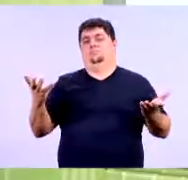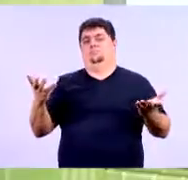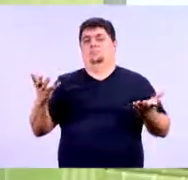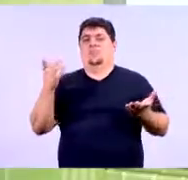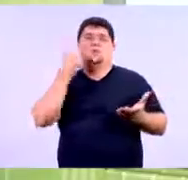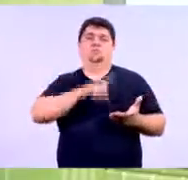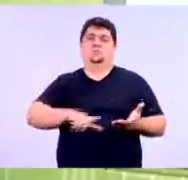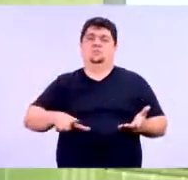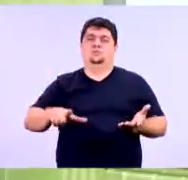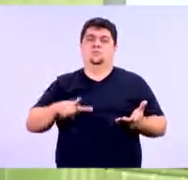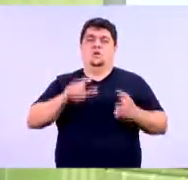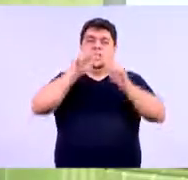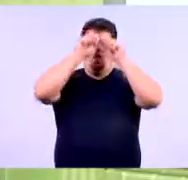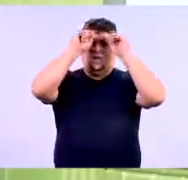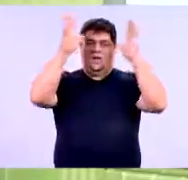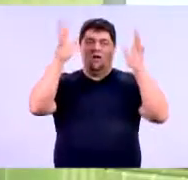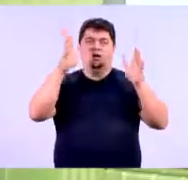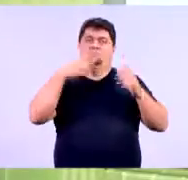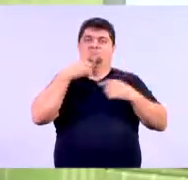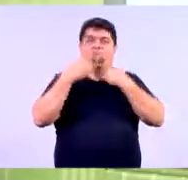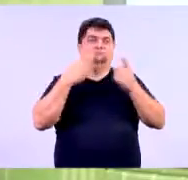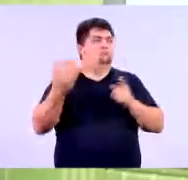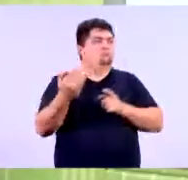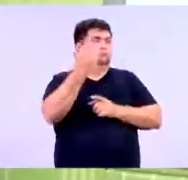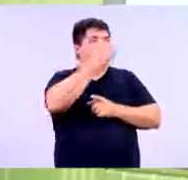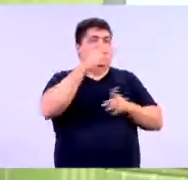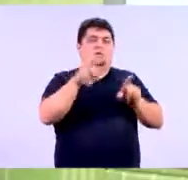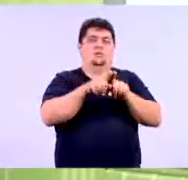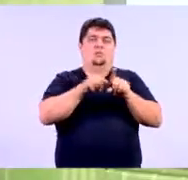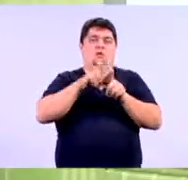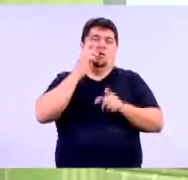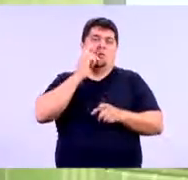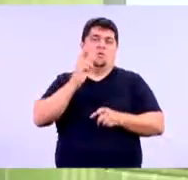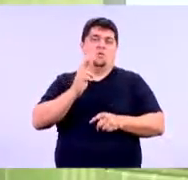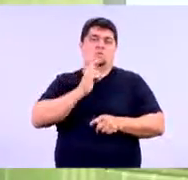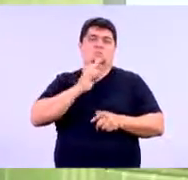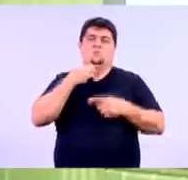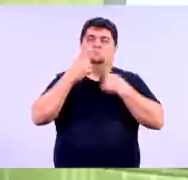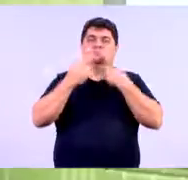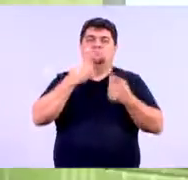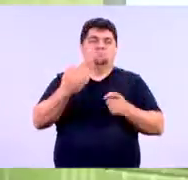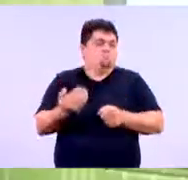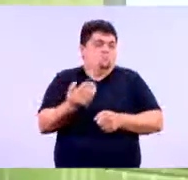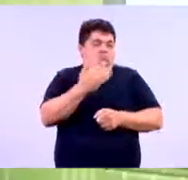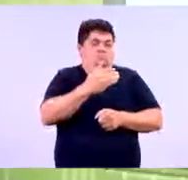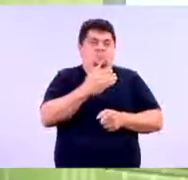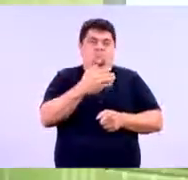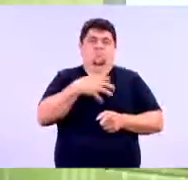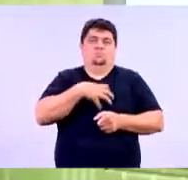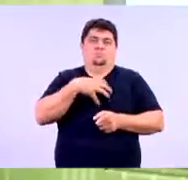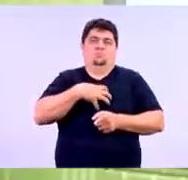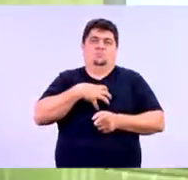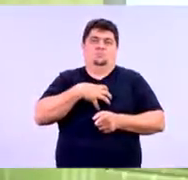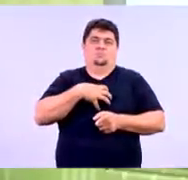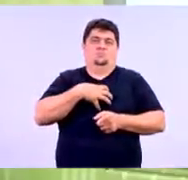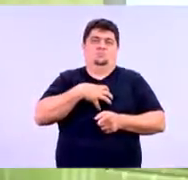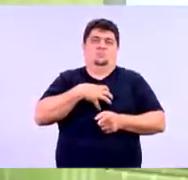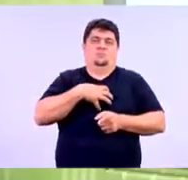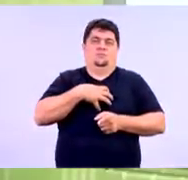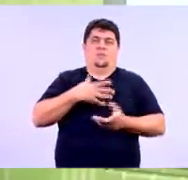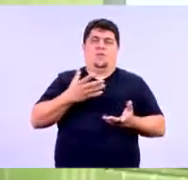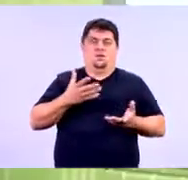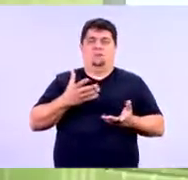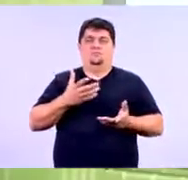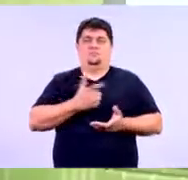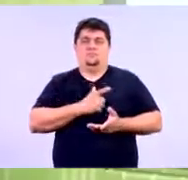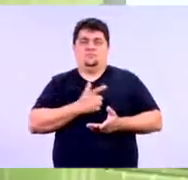do Acre quanto o estado de Rondônia numa situação muito sensível. Aí, porventura,